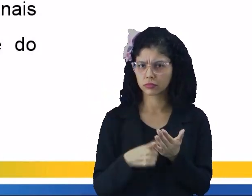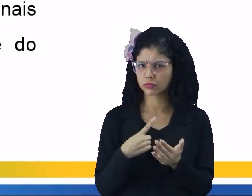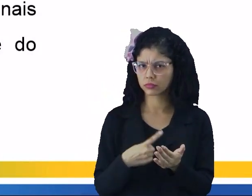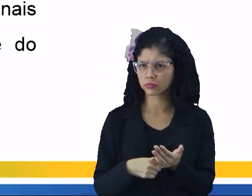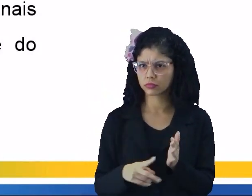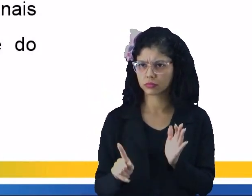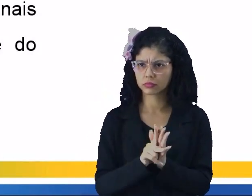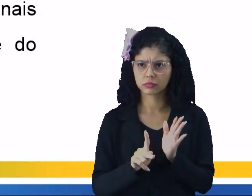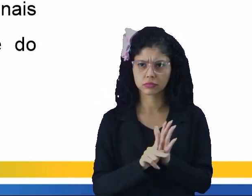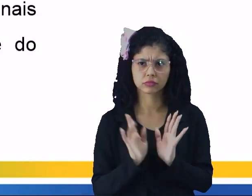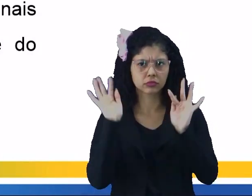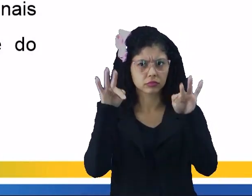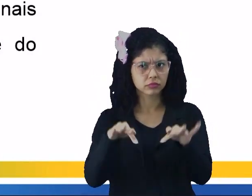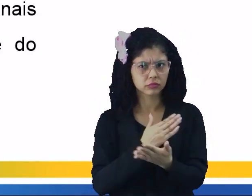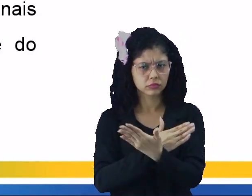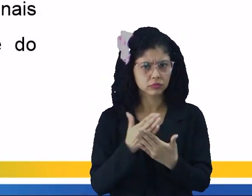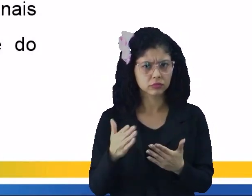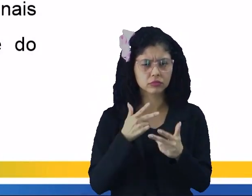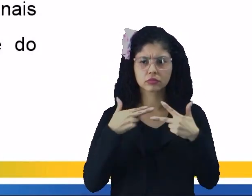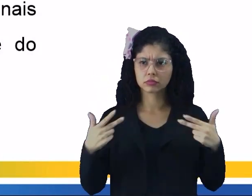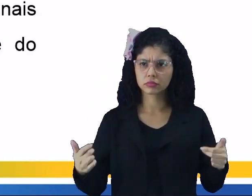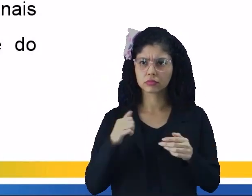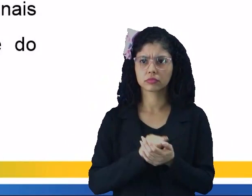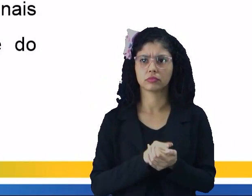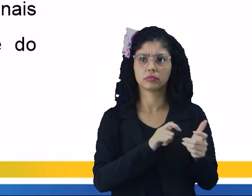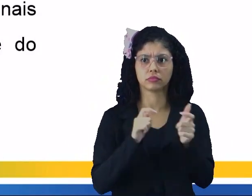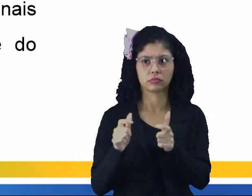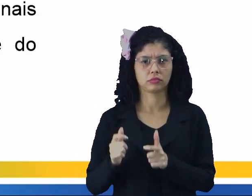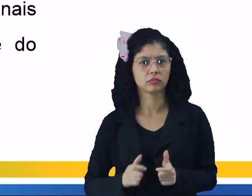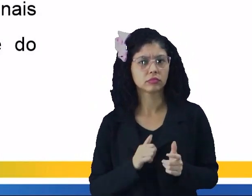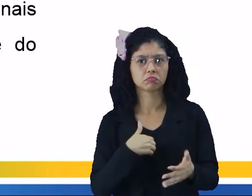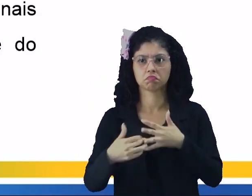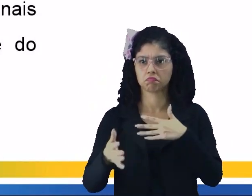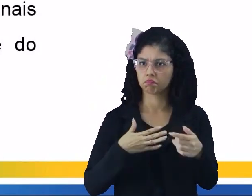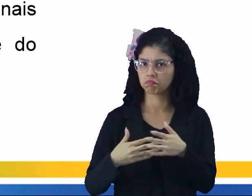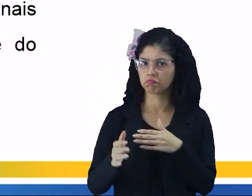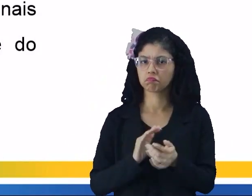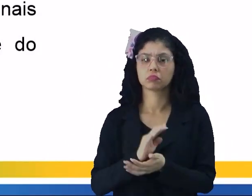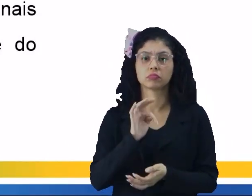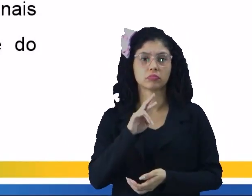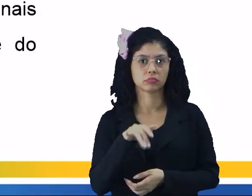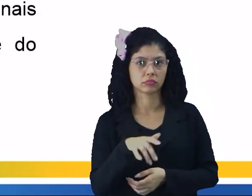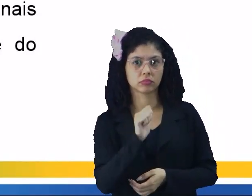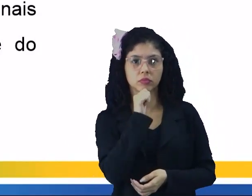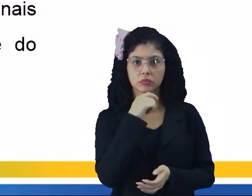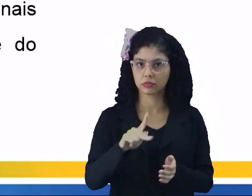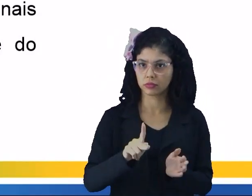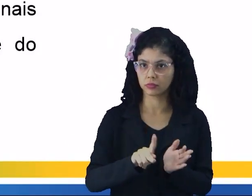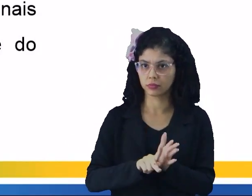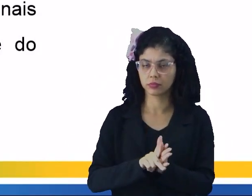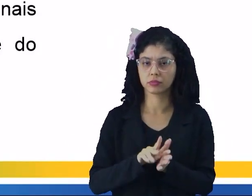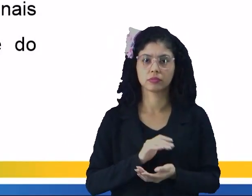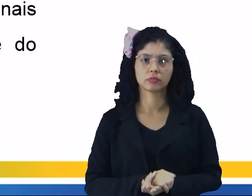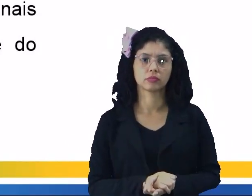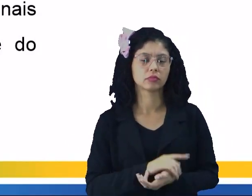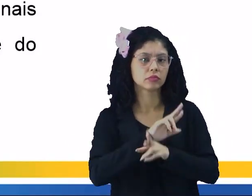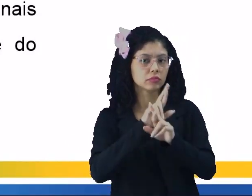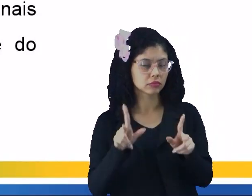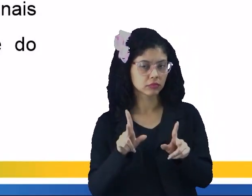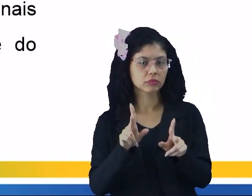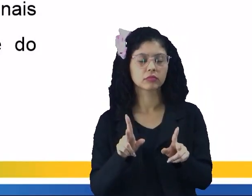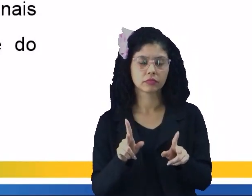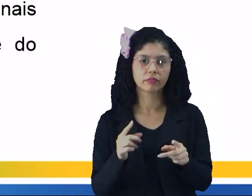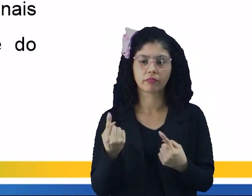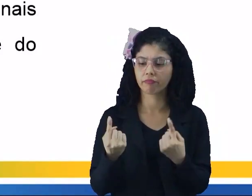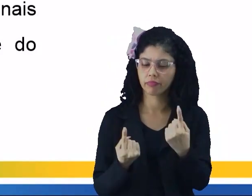consideradas posições também finais e iniciais do objeto no ambiente, independente do trajeto dele. A diferença